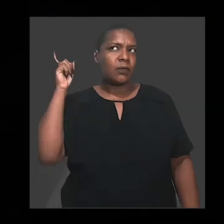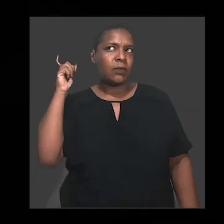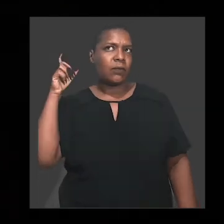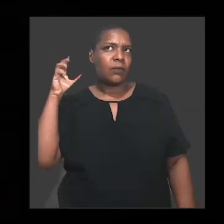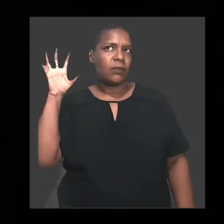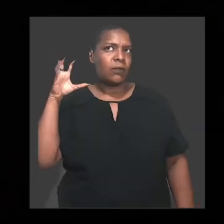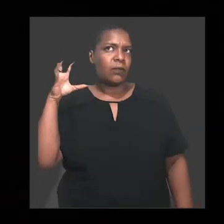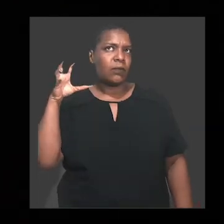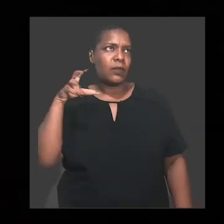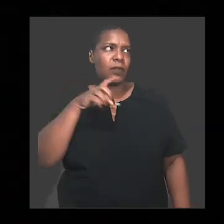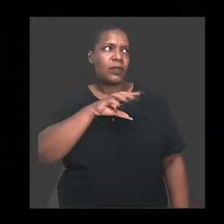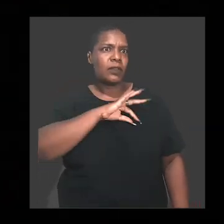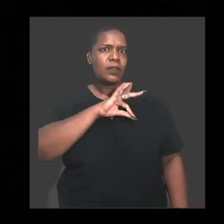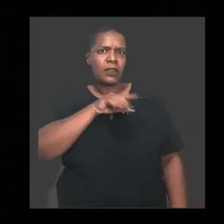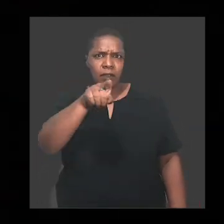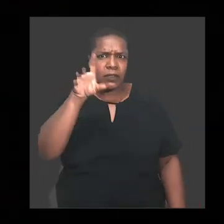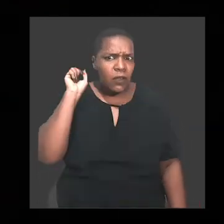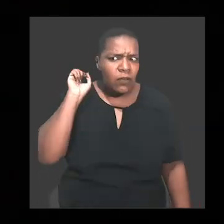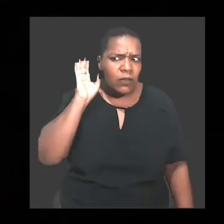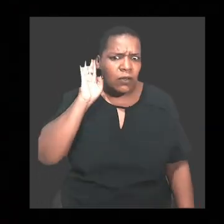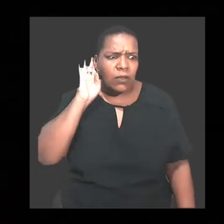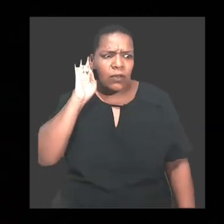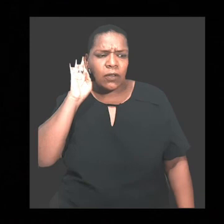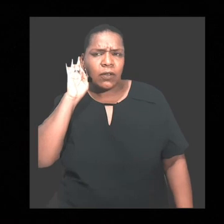Uma sirene. Você ouviu?